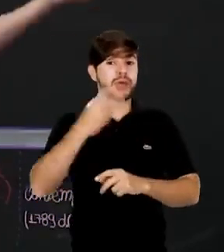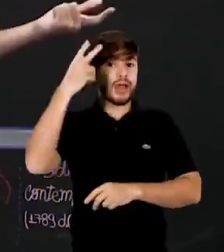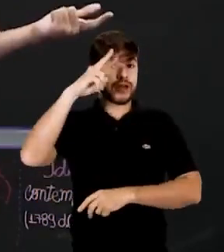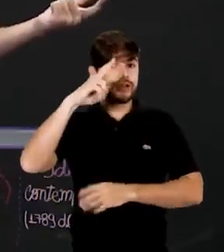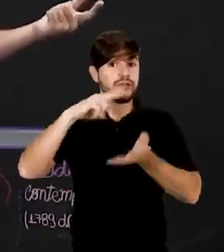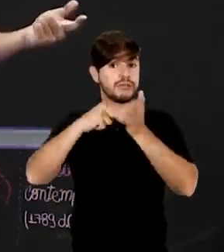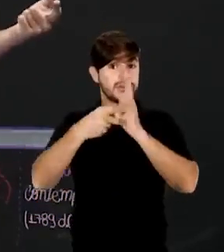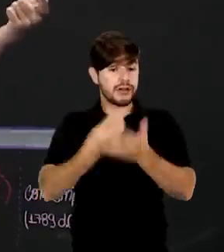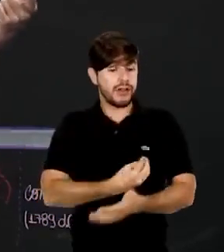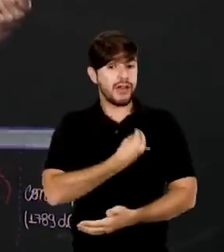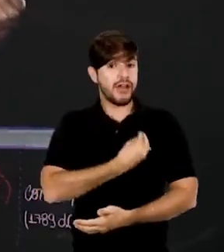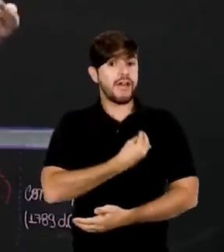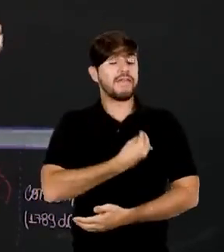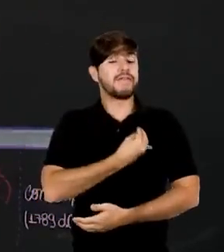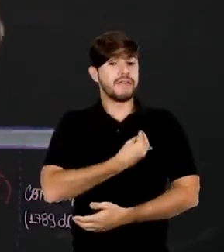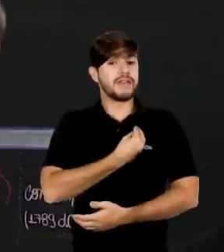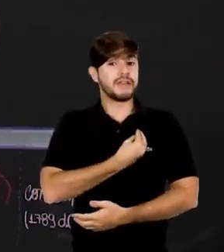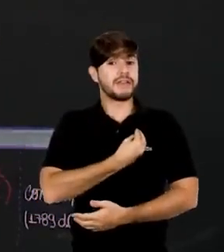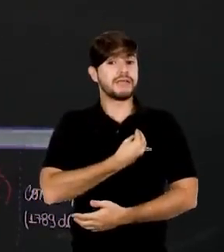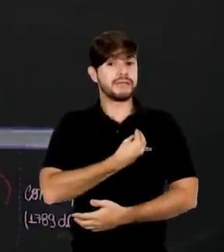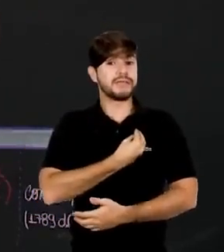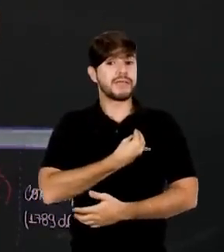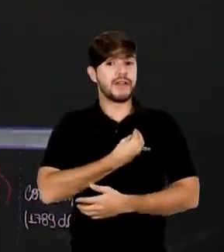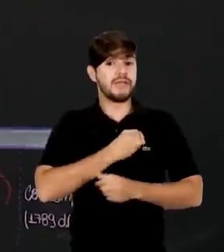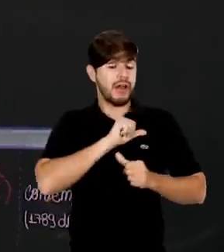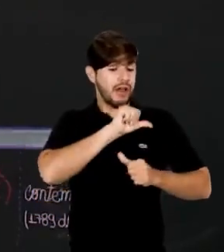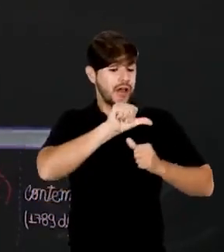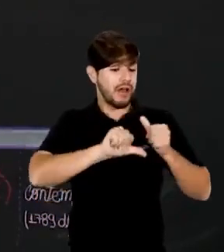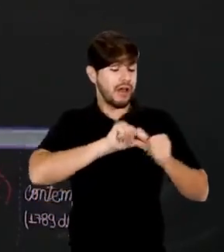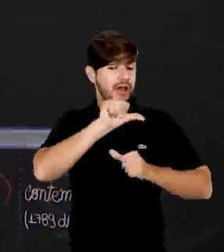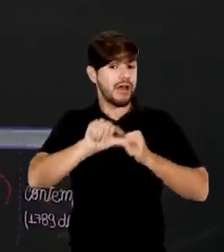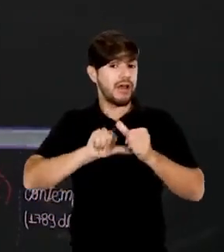como dizia um outro historiador bastante conhecido, a história